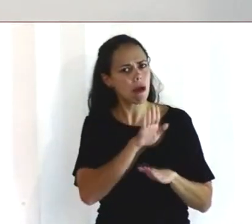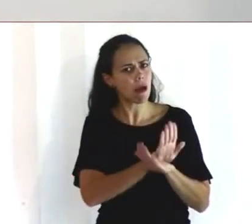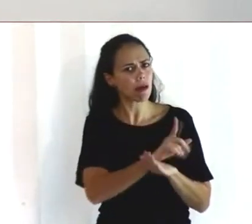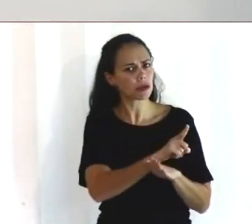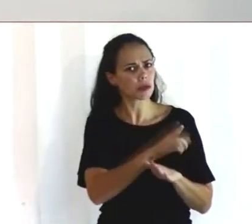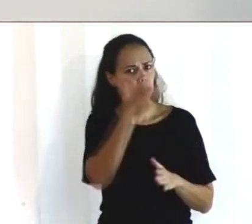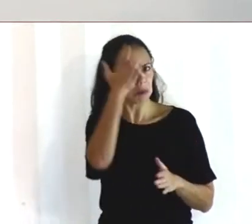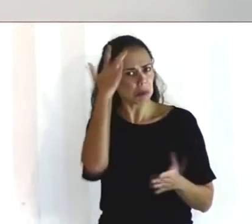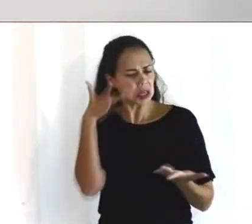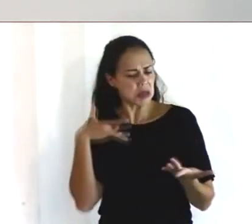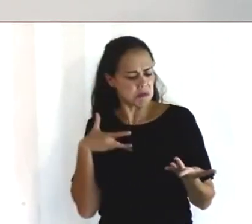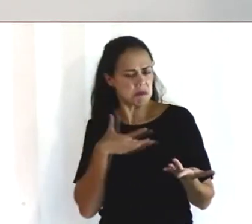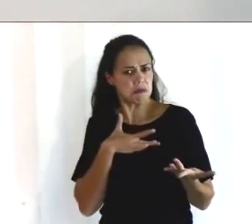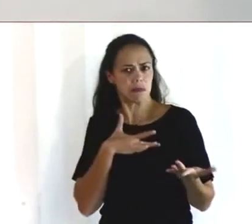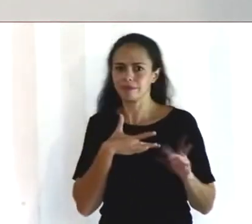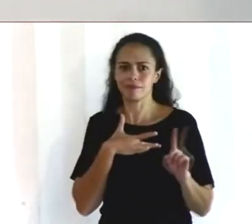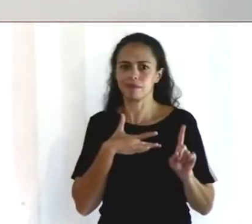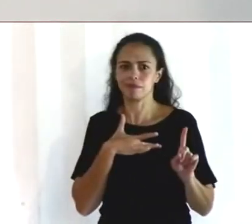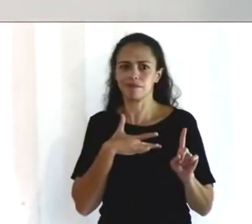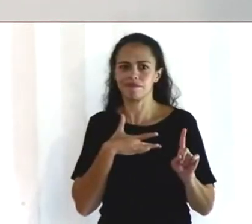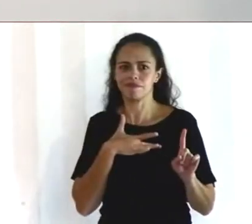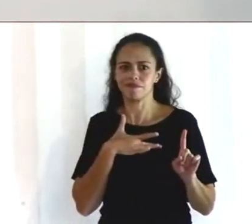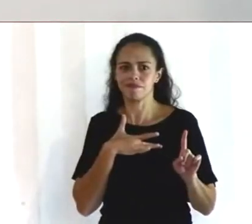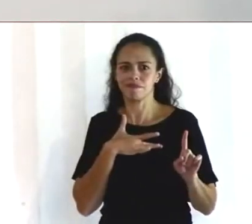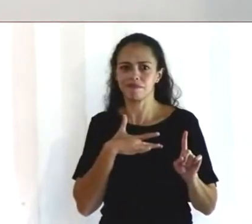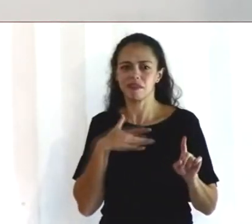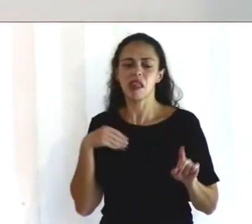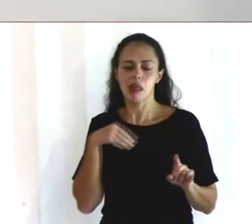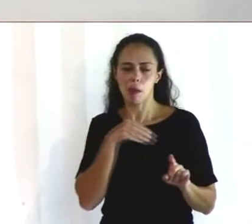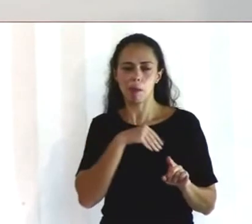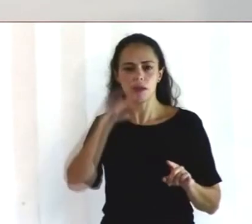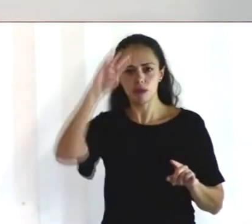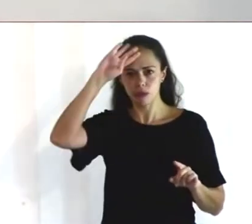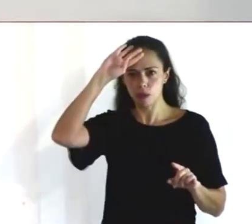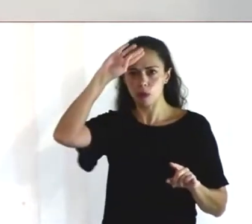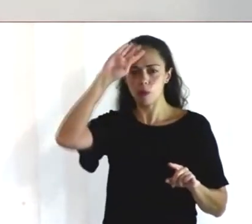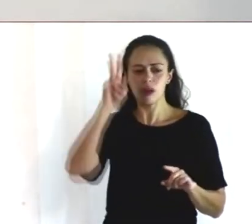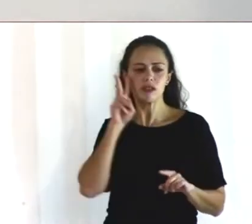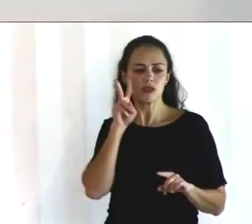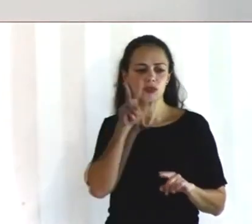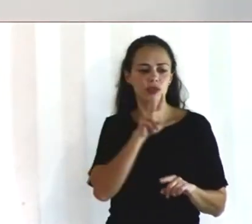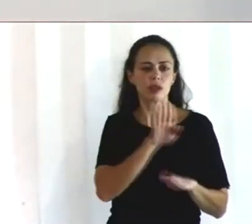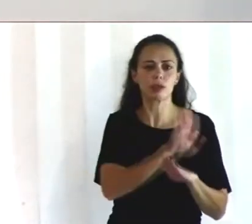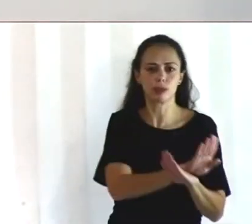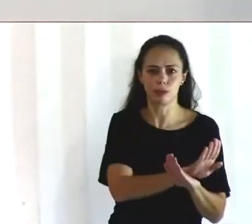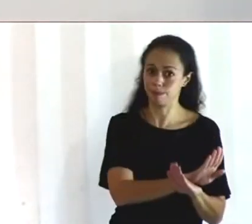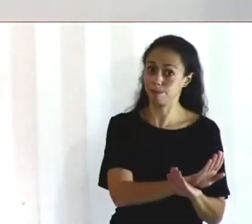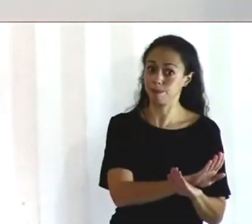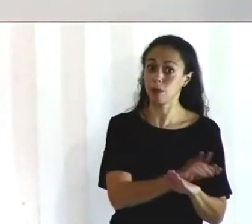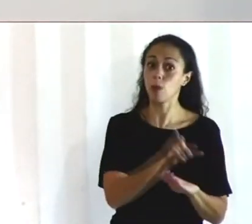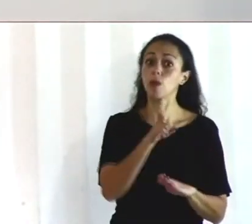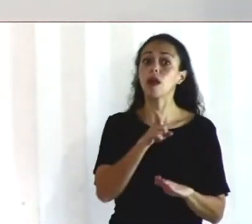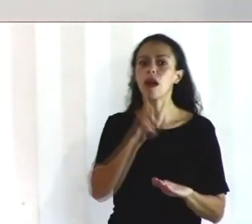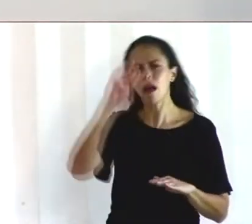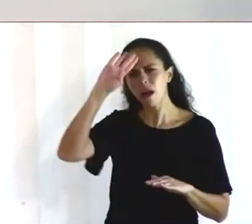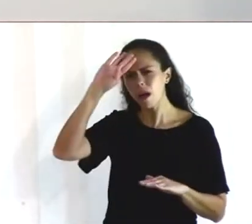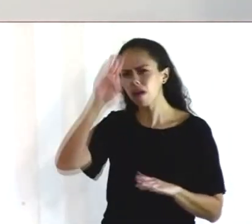Se nós orarmos e falarmos: Senhor Deus, na instrumentalidade do Espírito Santo de Deus,